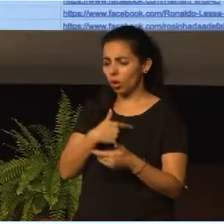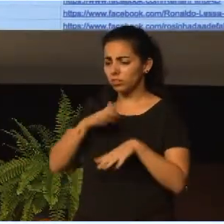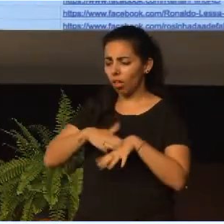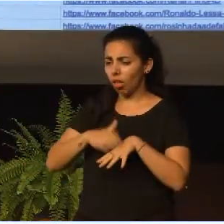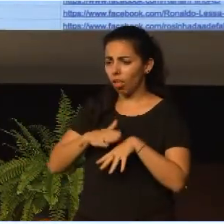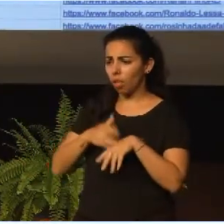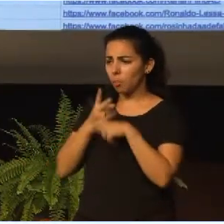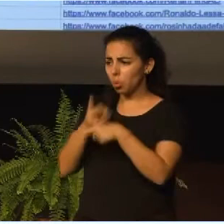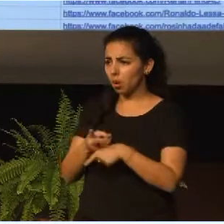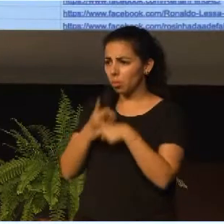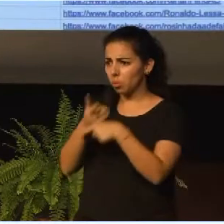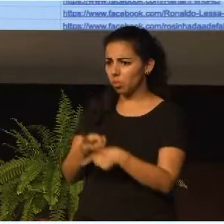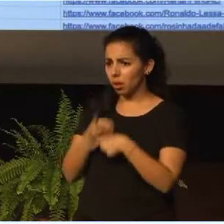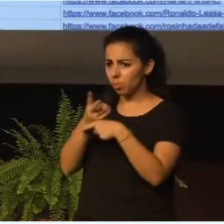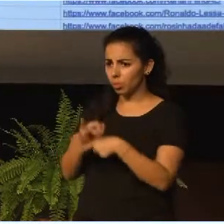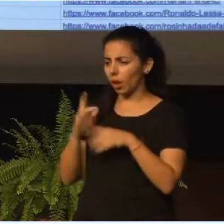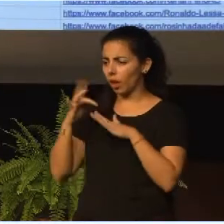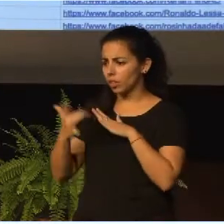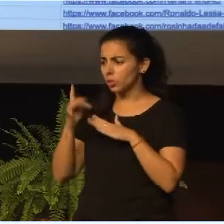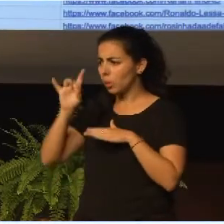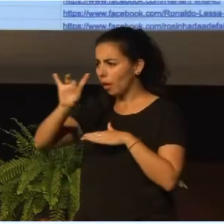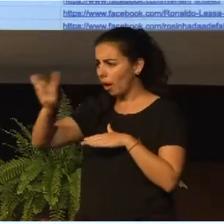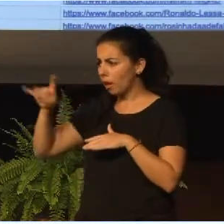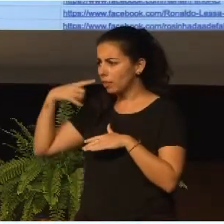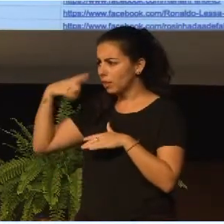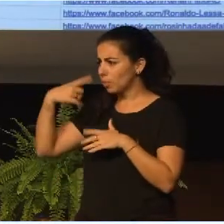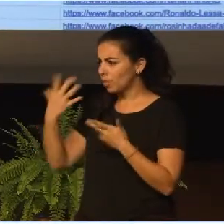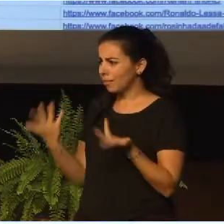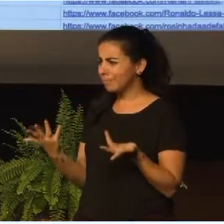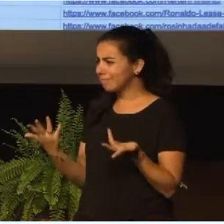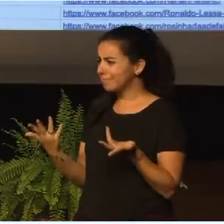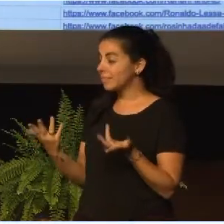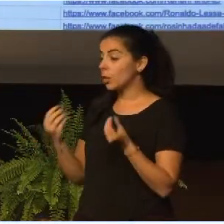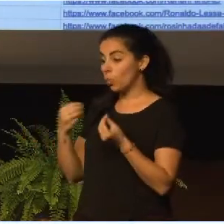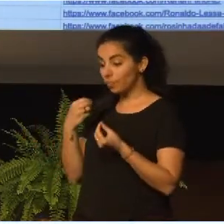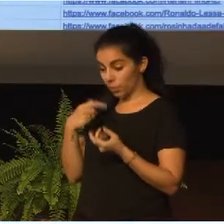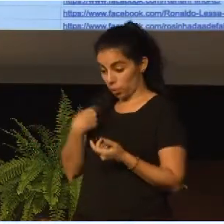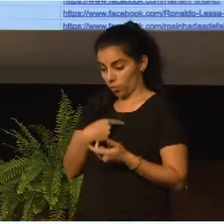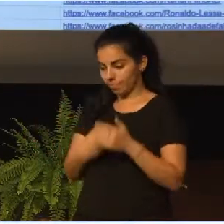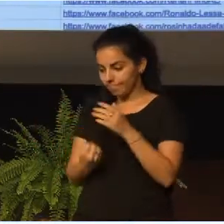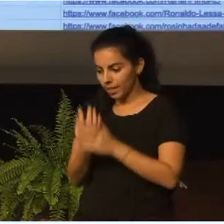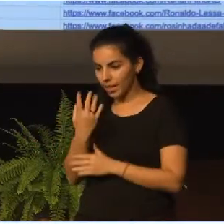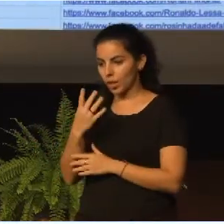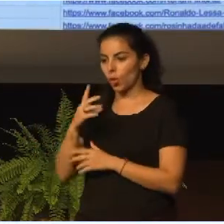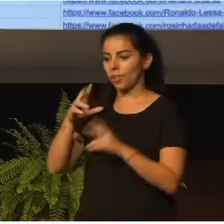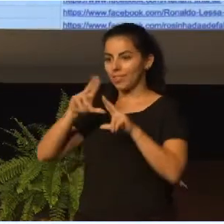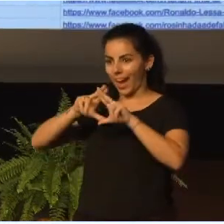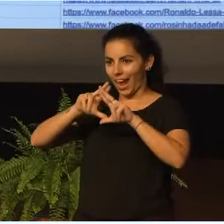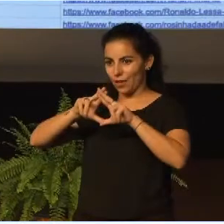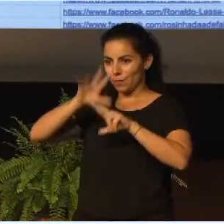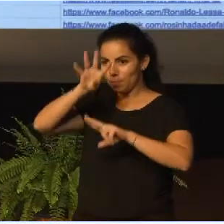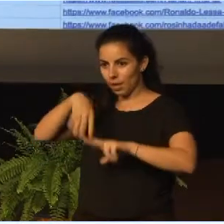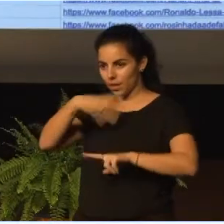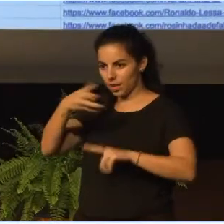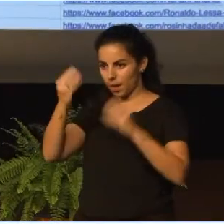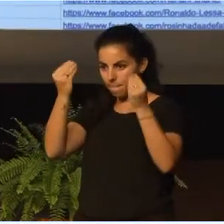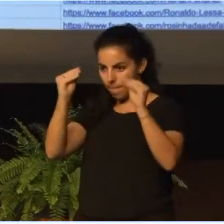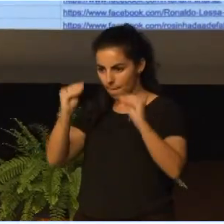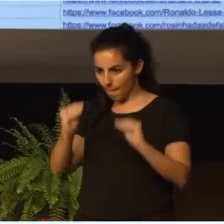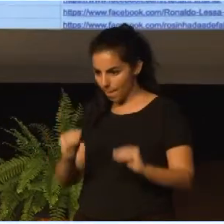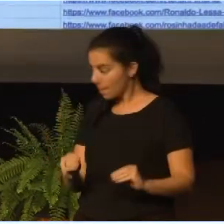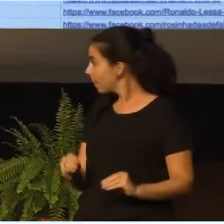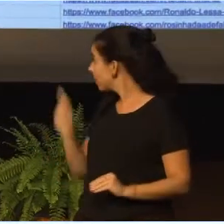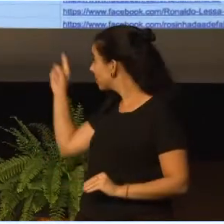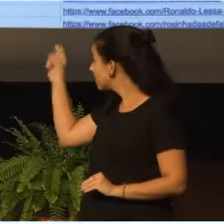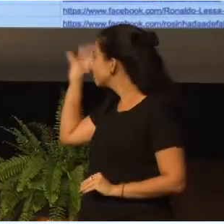aí eu estava aqui em Floripa até, e aí a equipe falou, vamos colocar essa planilha num drive e vamos colocar online e ver o que acontece. Isso foi uma das coisas